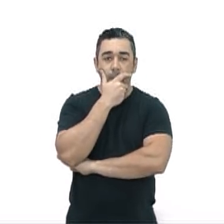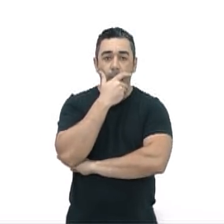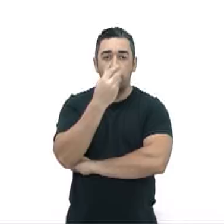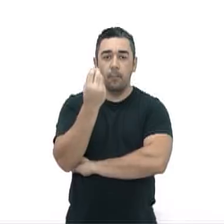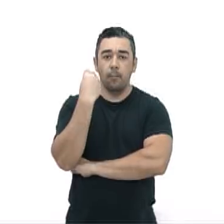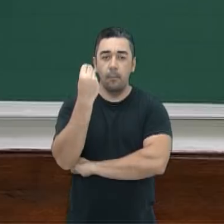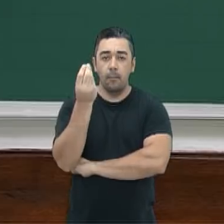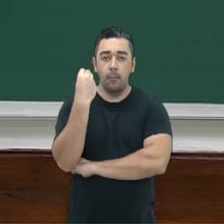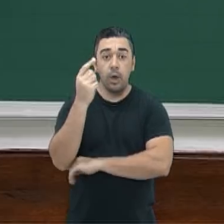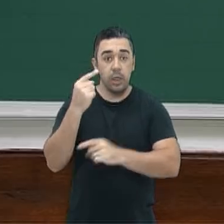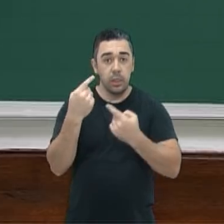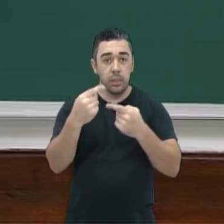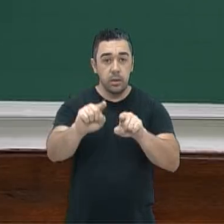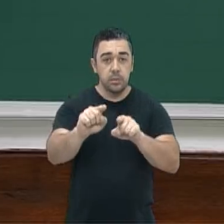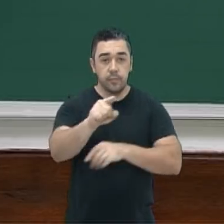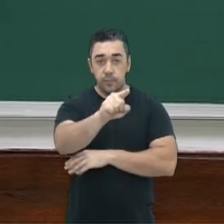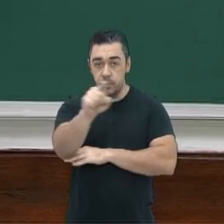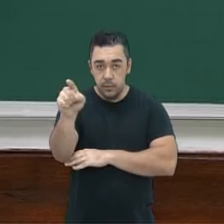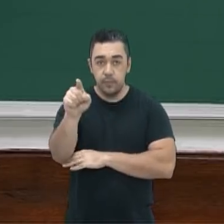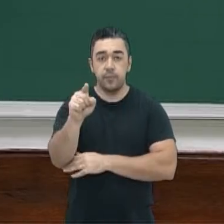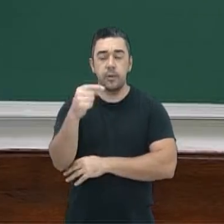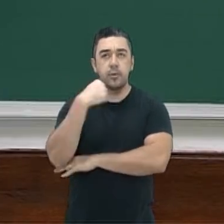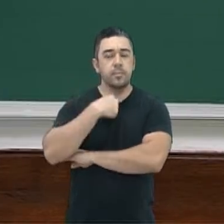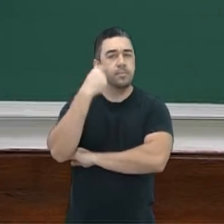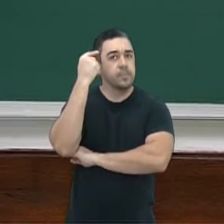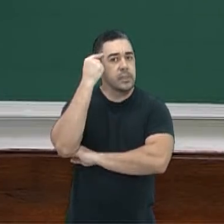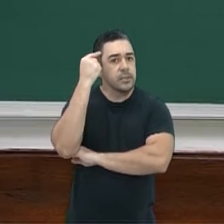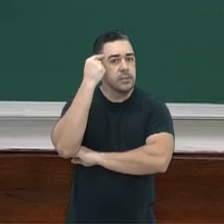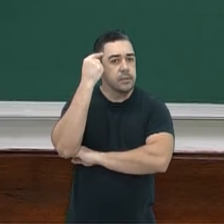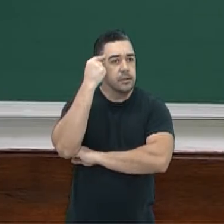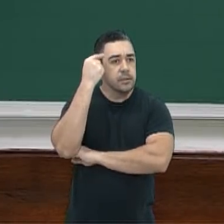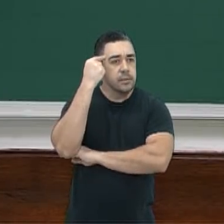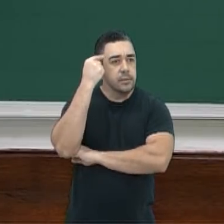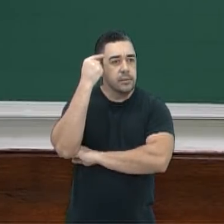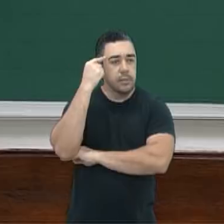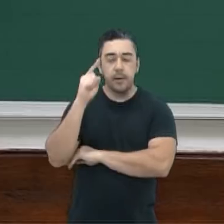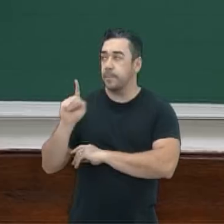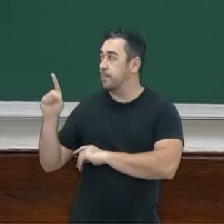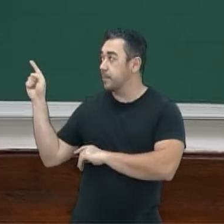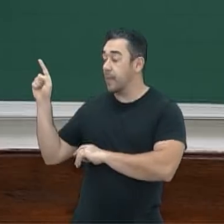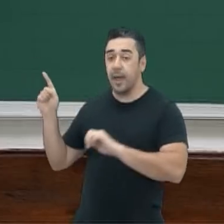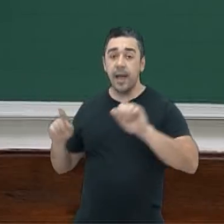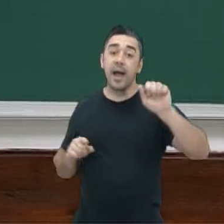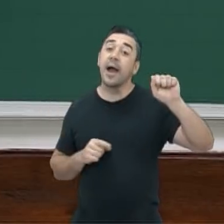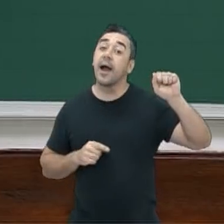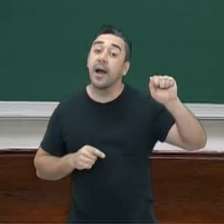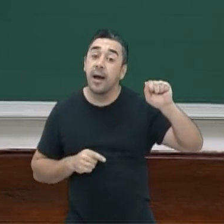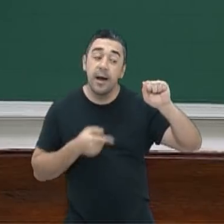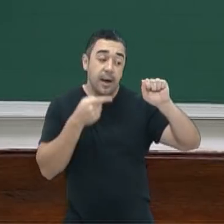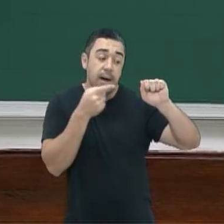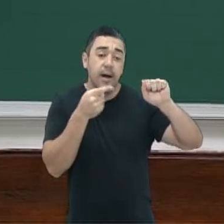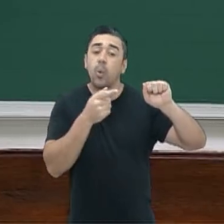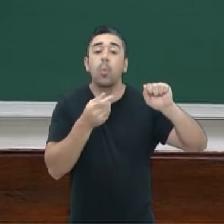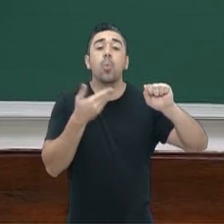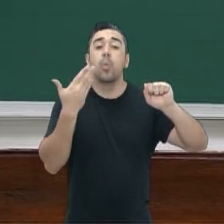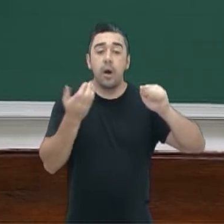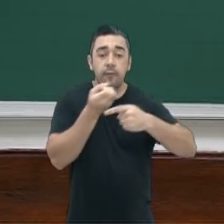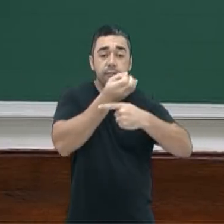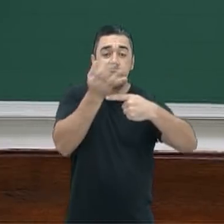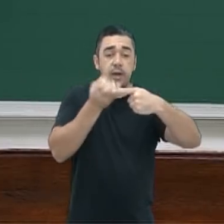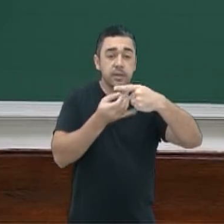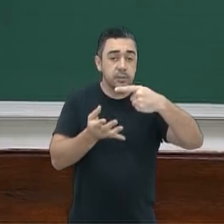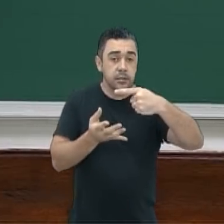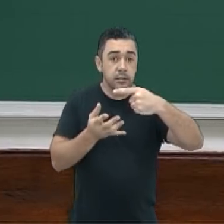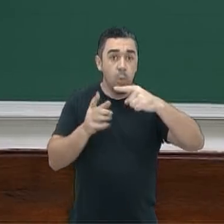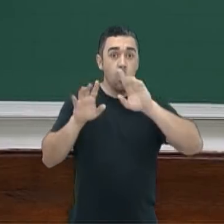Então é um desafio. Eu preciso pensar, essa peça aqui é que fração em relação